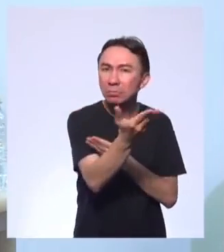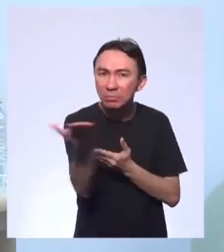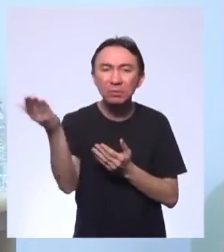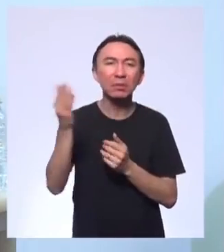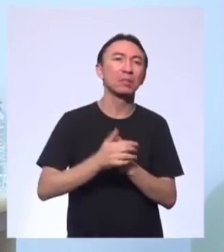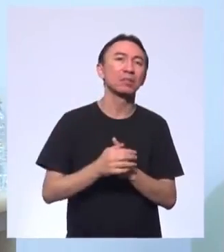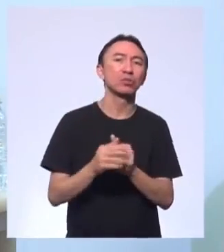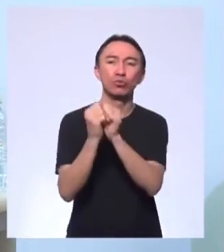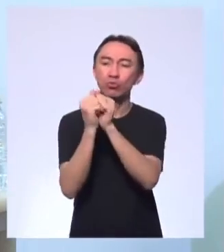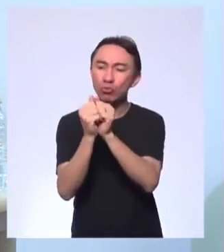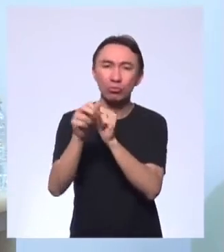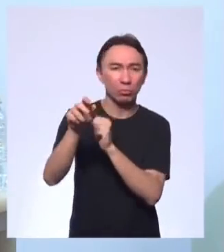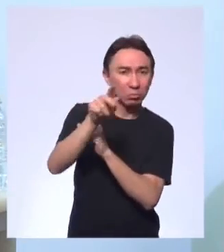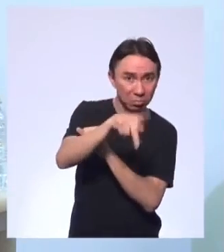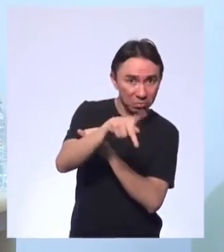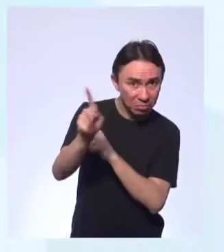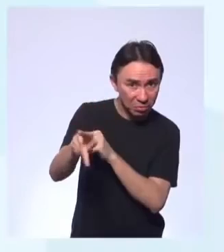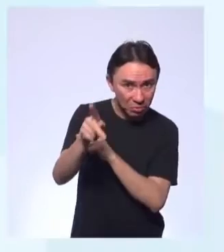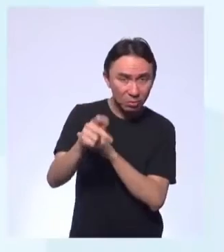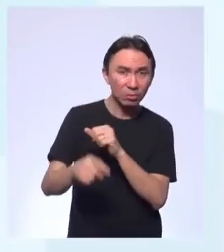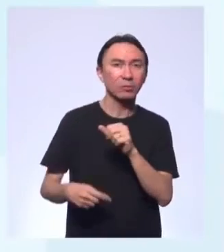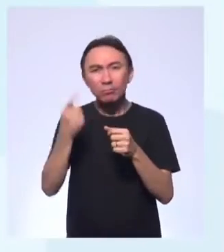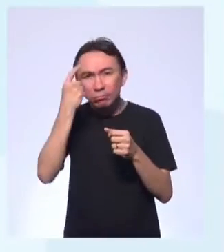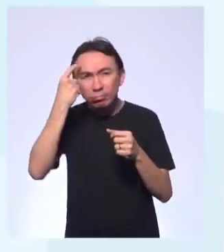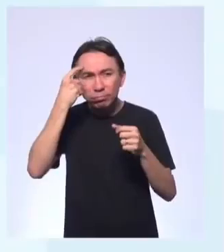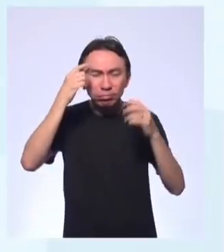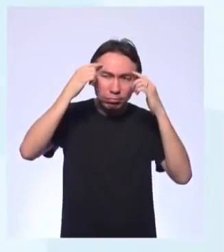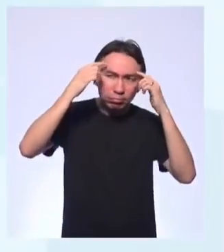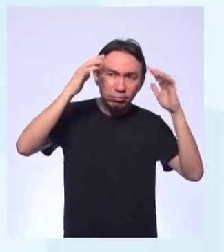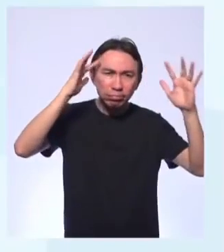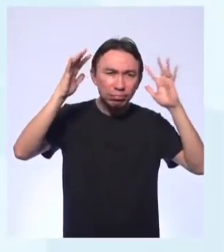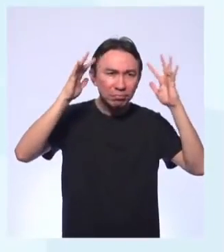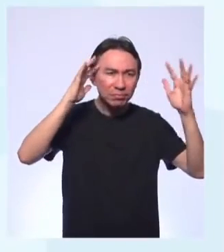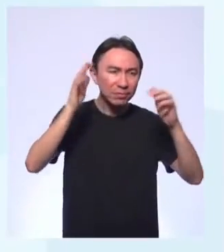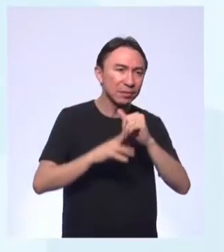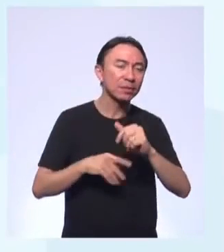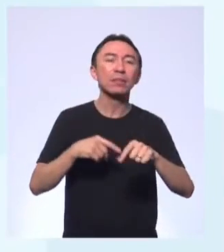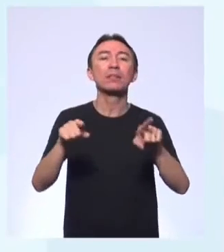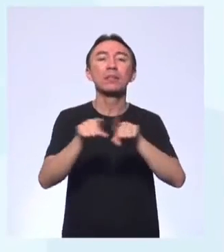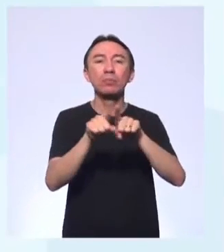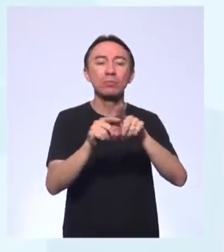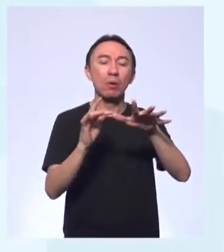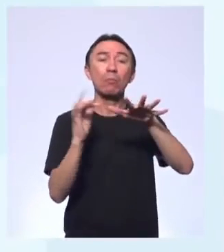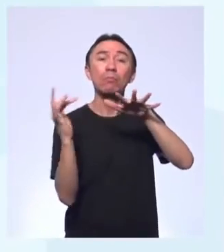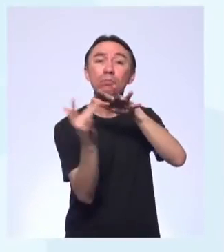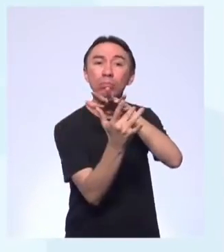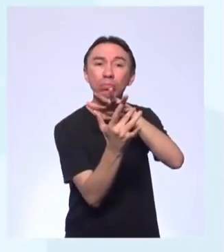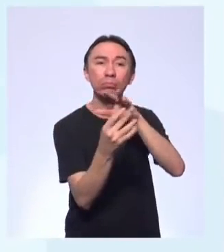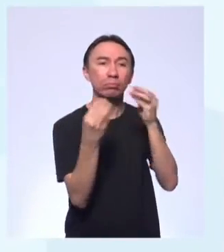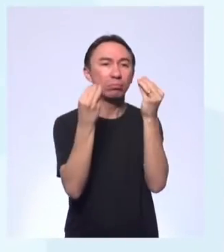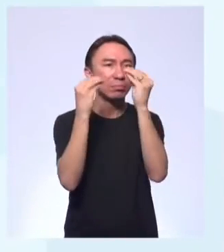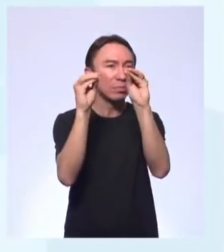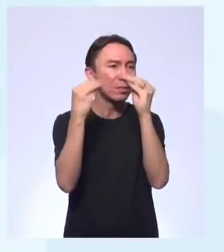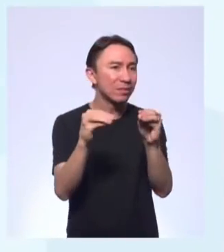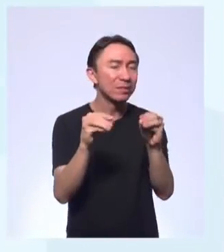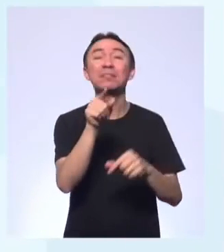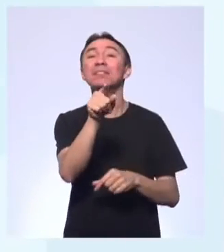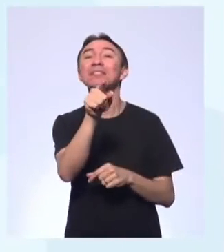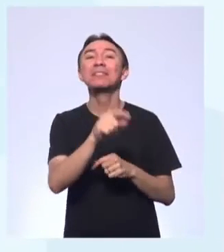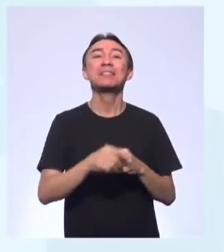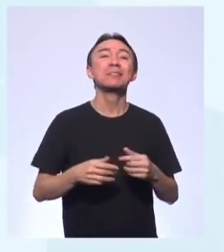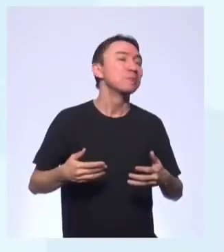os professores de vocês e compartilhar para a gente aí nas redes sobre como uma forma de se